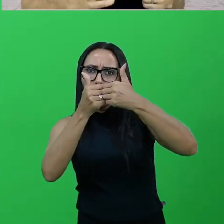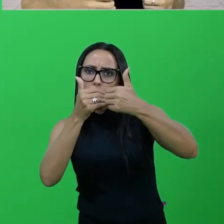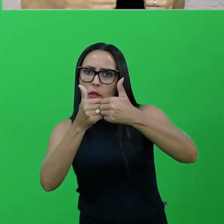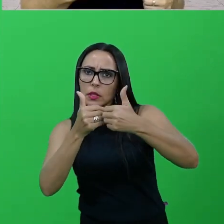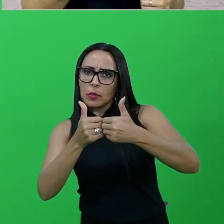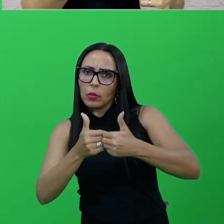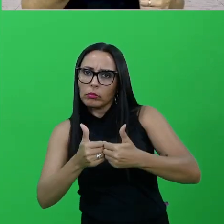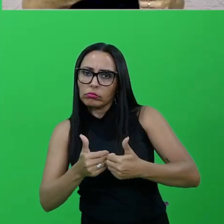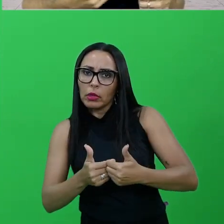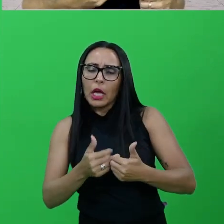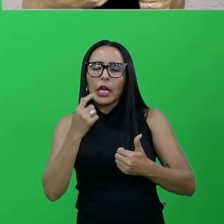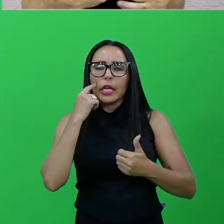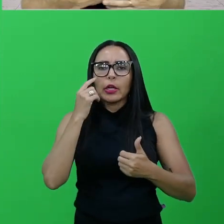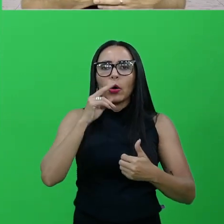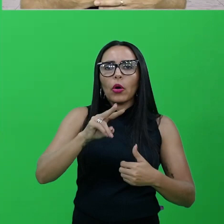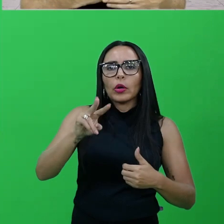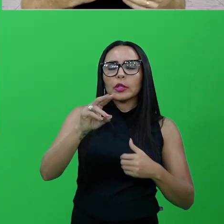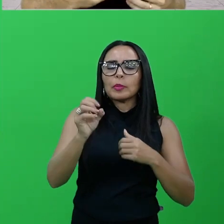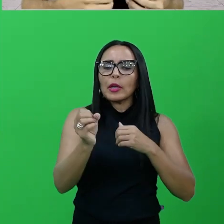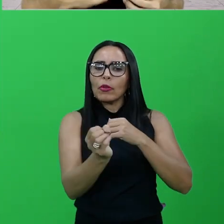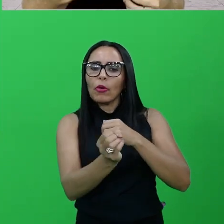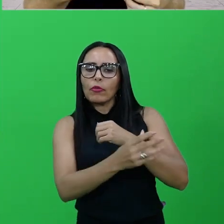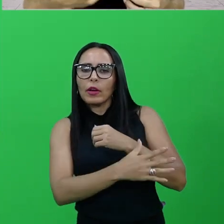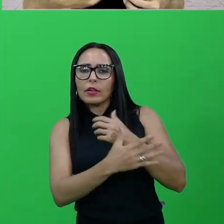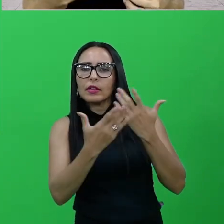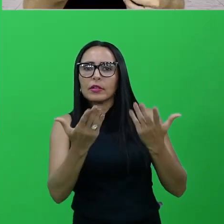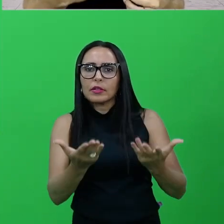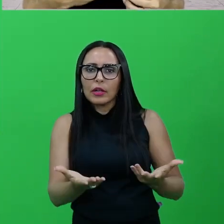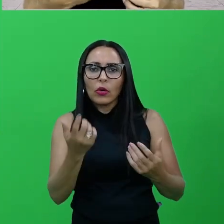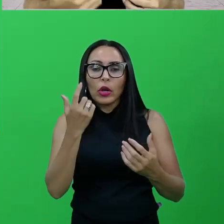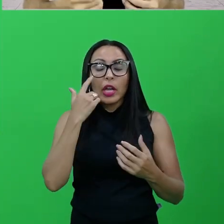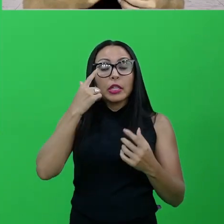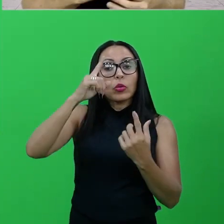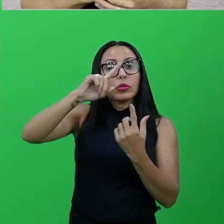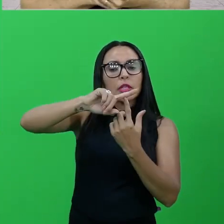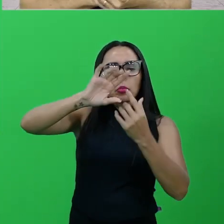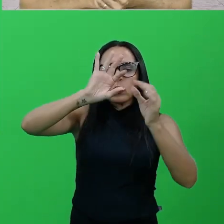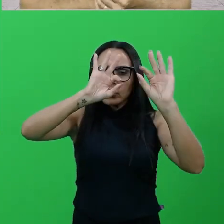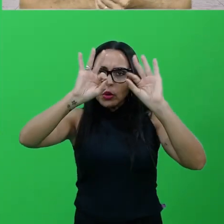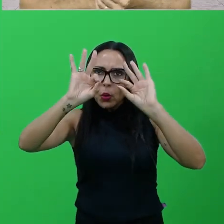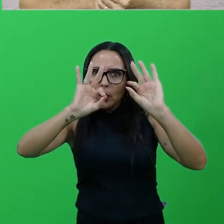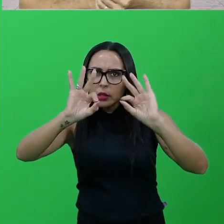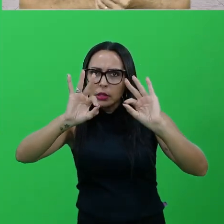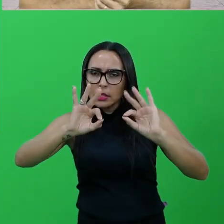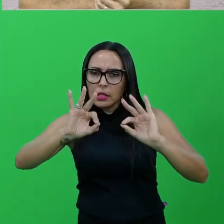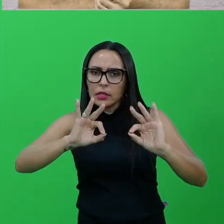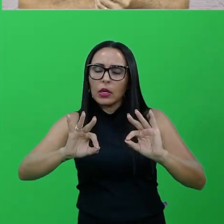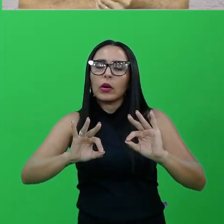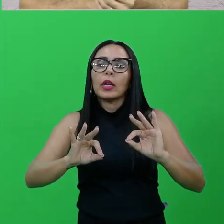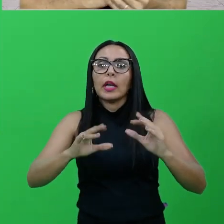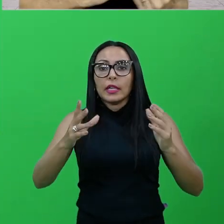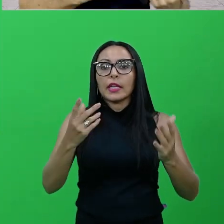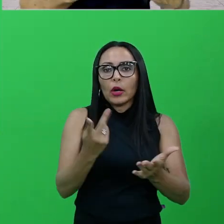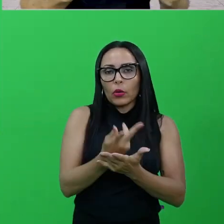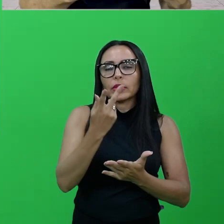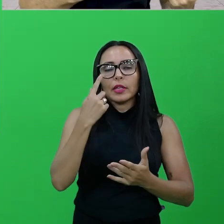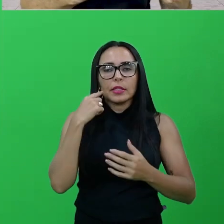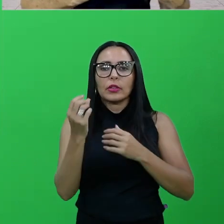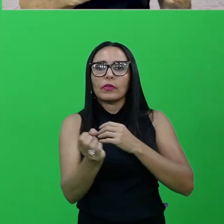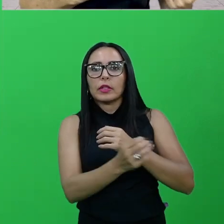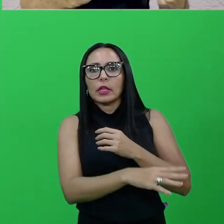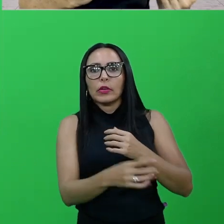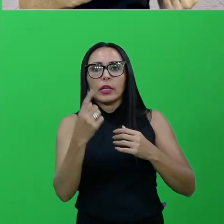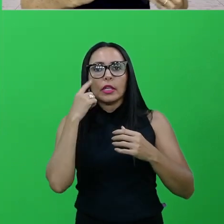que, olhando para as inovações, ou olhando para os tipos de organizações em que acontecem as inovações, existe